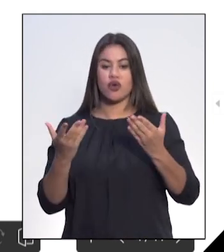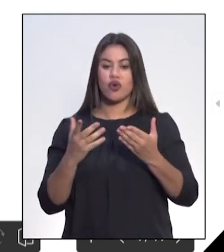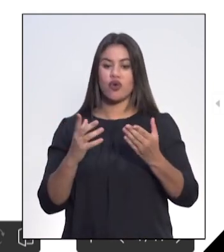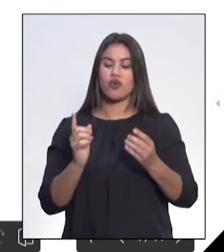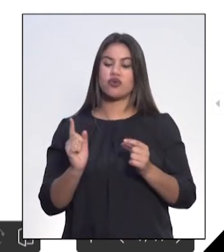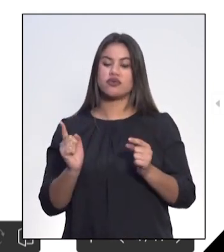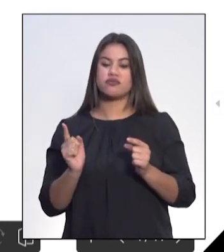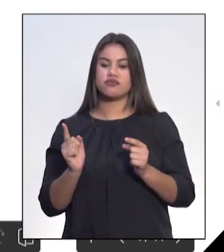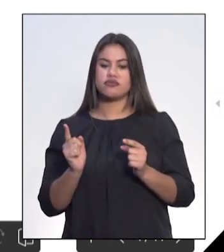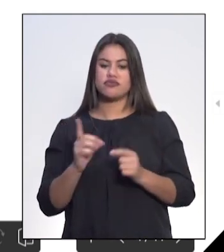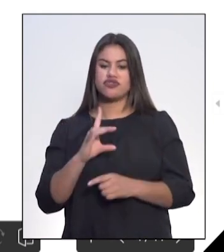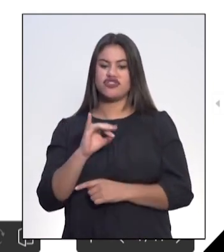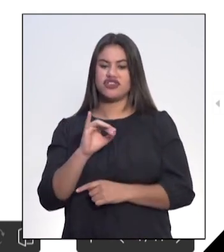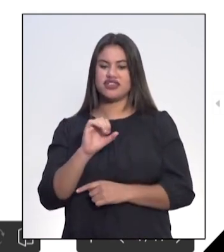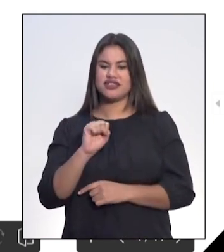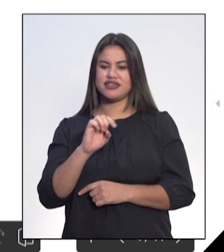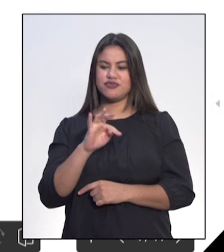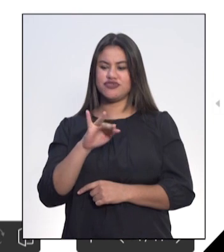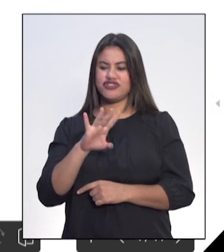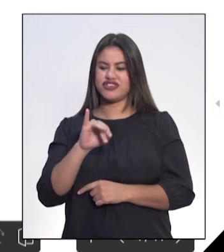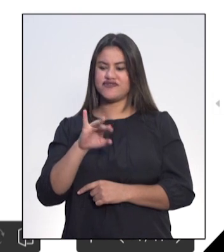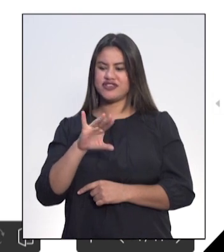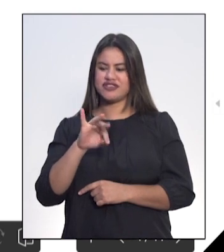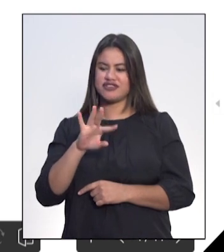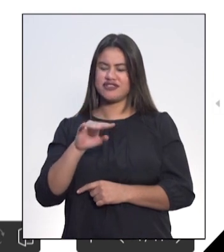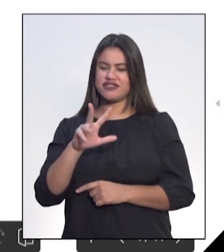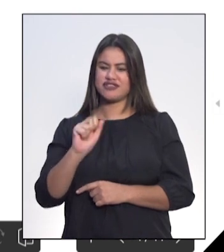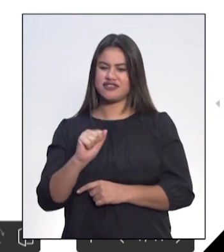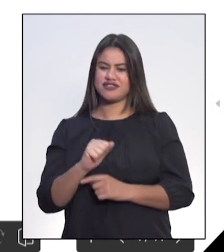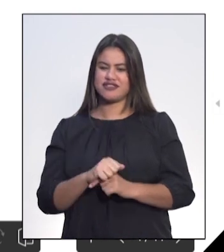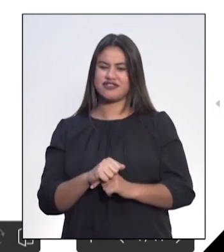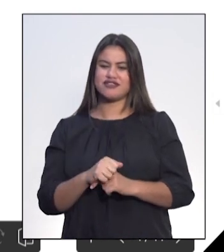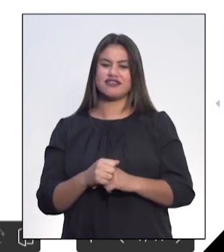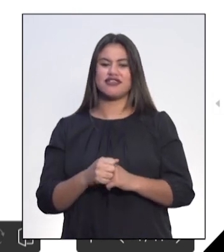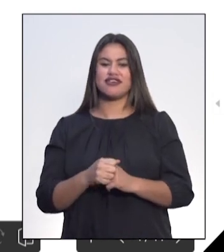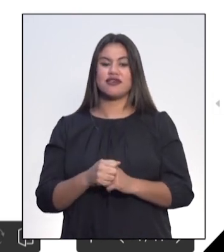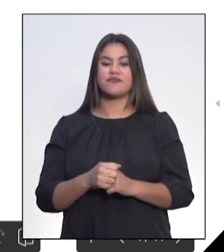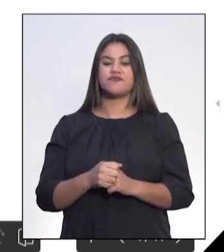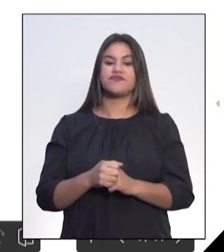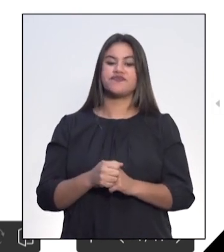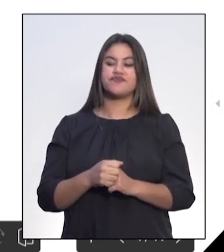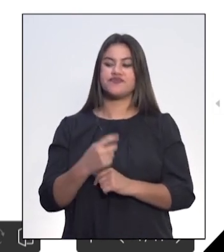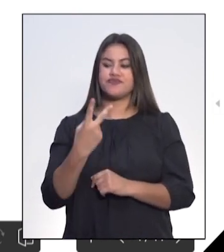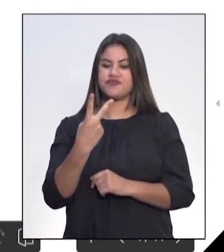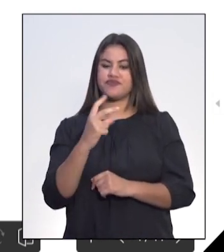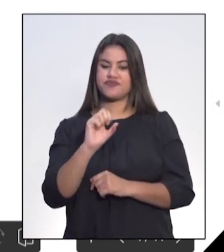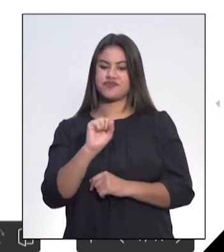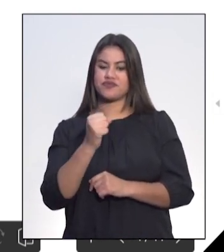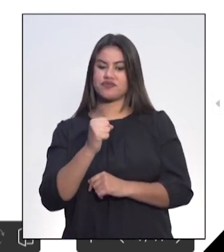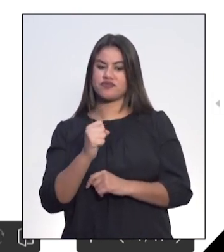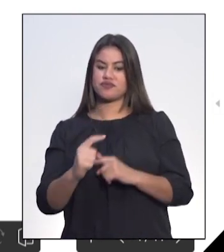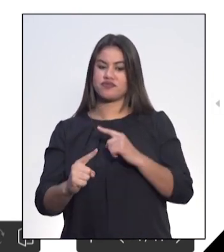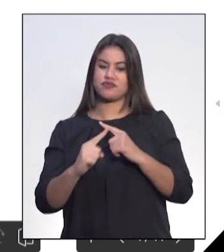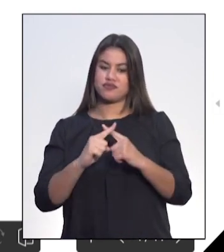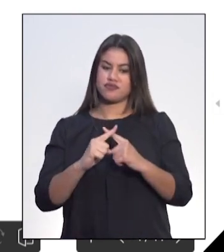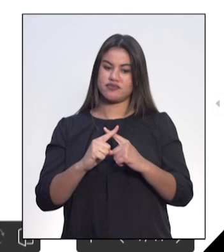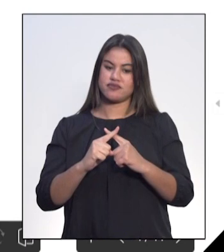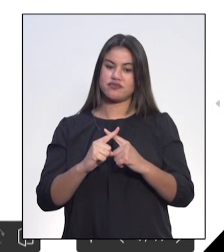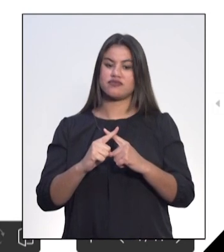distributiva. Então, a área, que é o A, vai ficar igual. 28 vezes x,